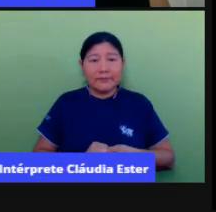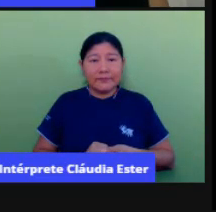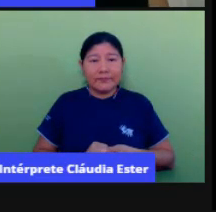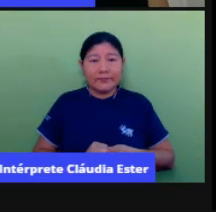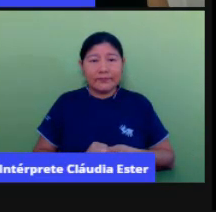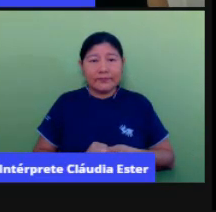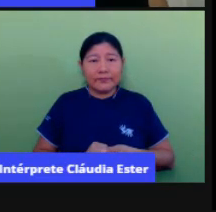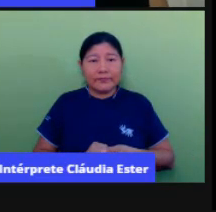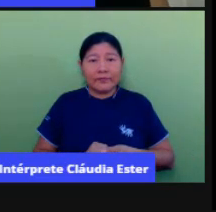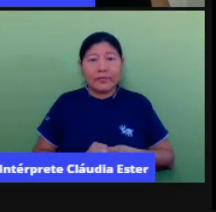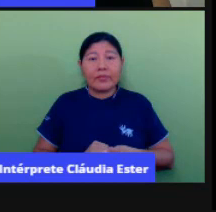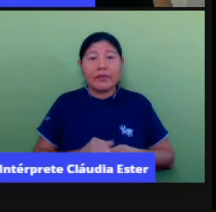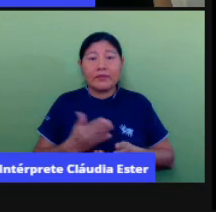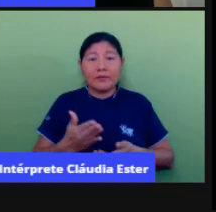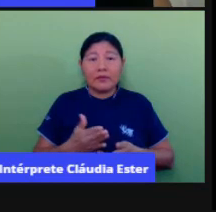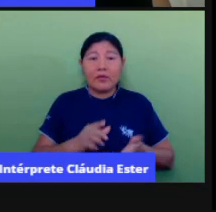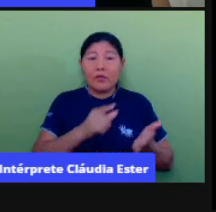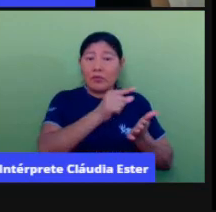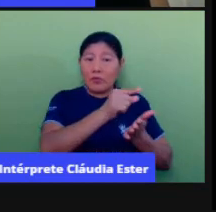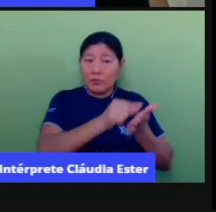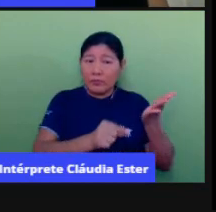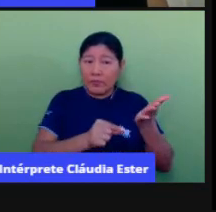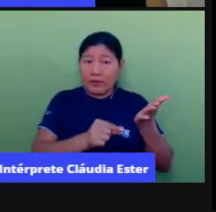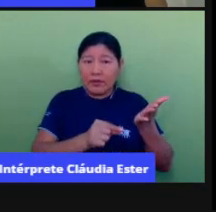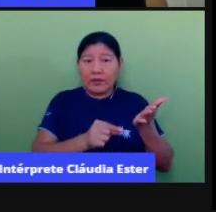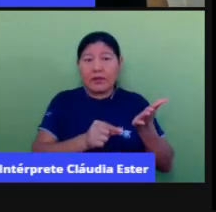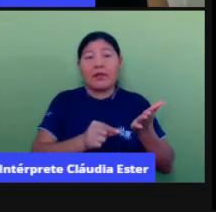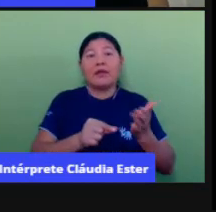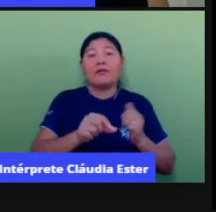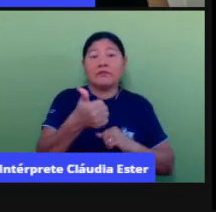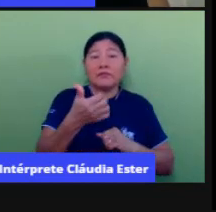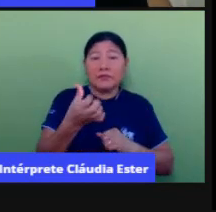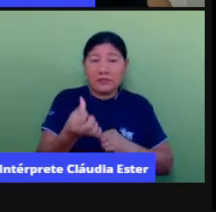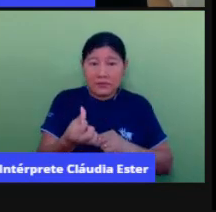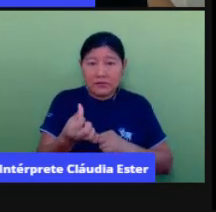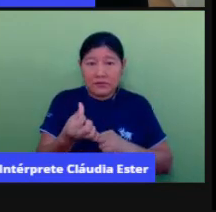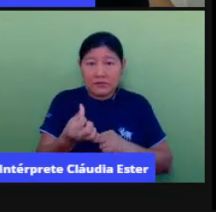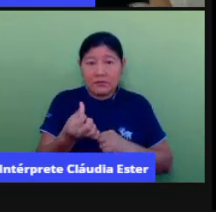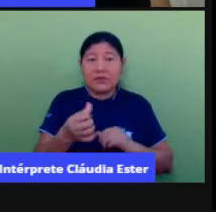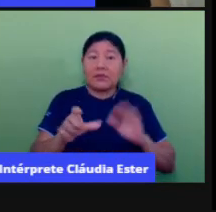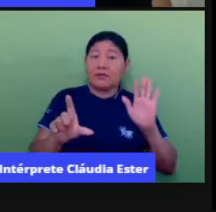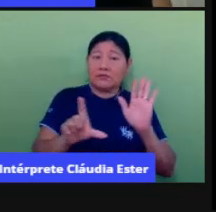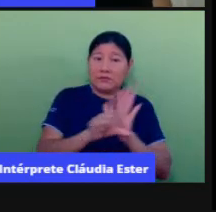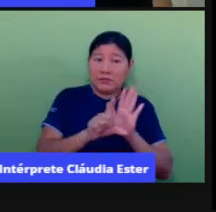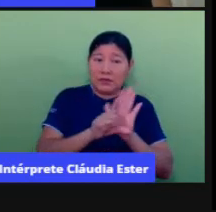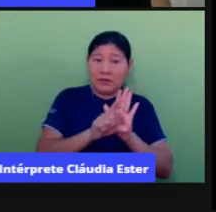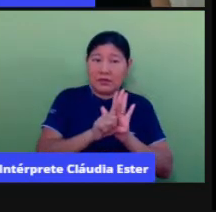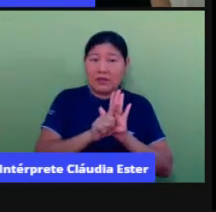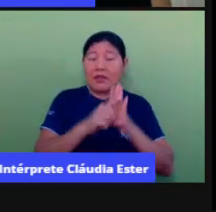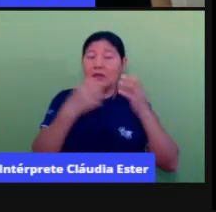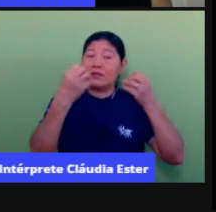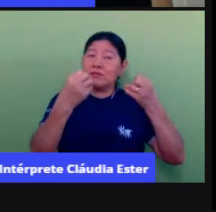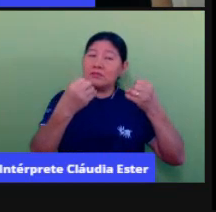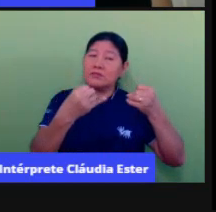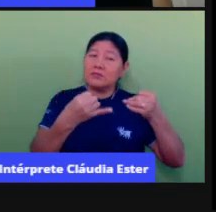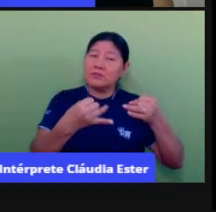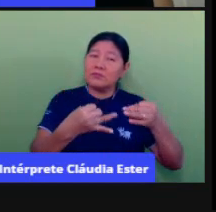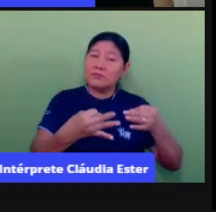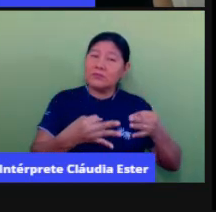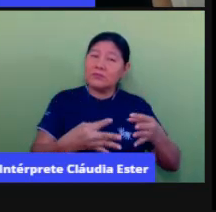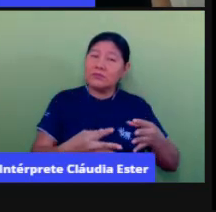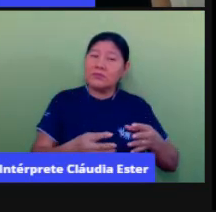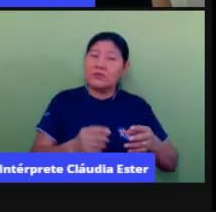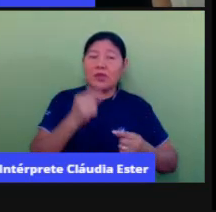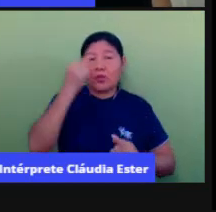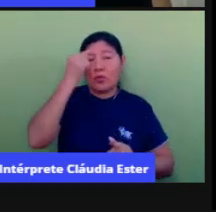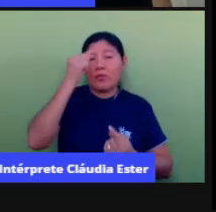Bom, aí o parágrafo 2º do artigo 16 dessa resolução, ele traz um pouco mais da especificidade do que eu